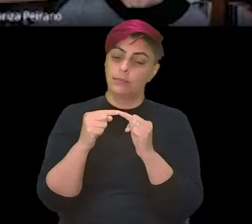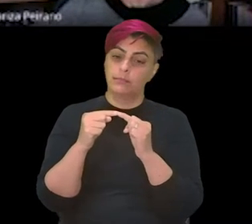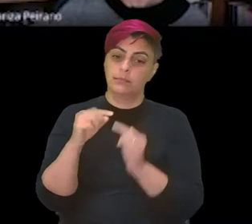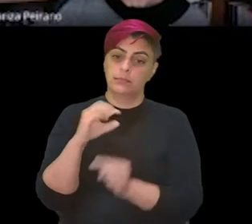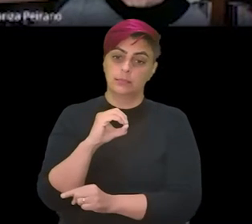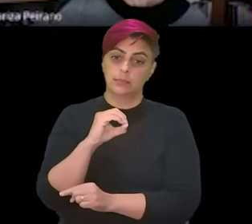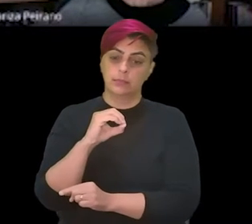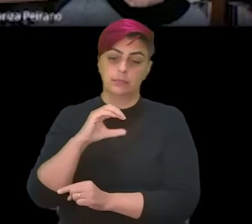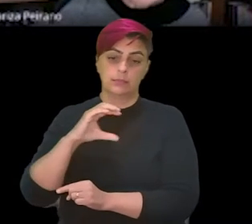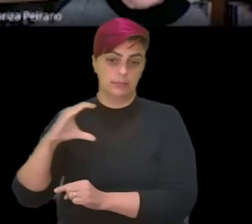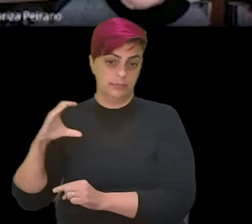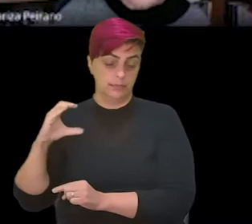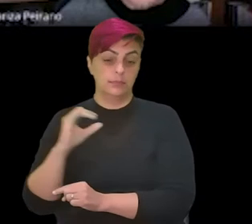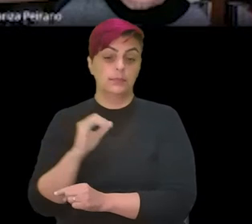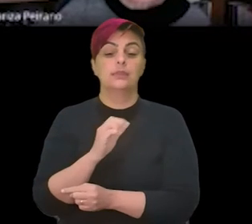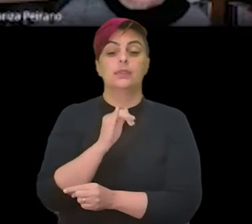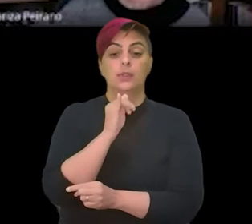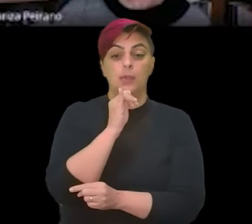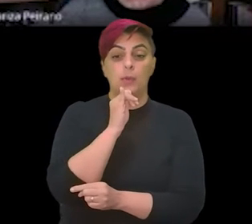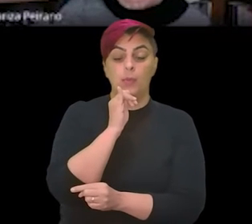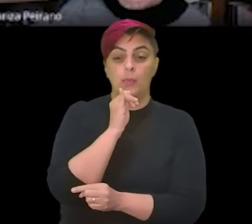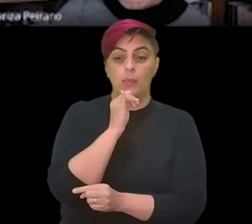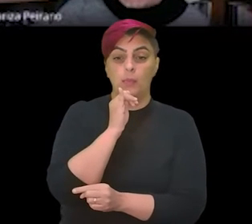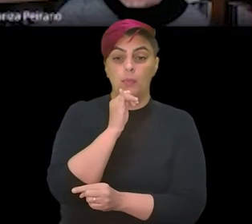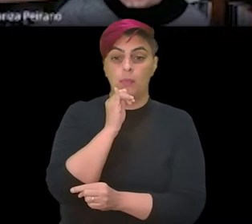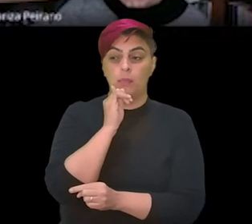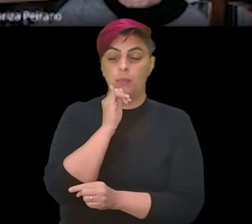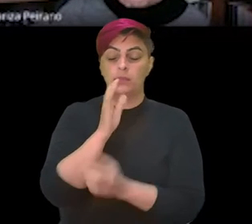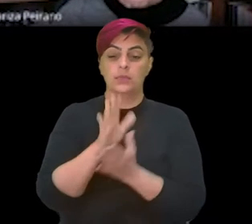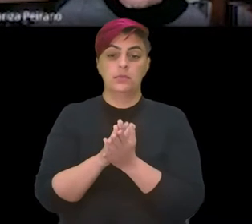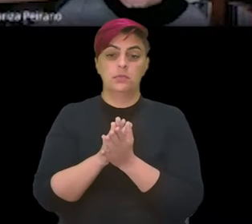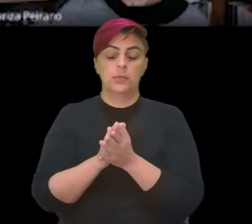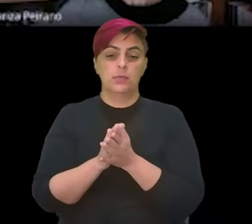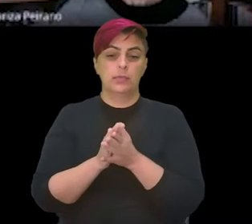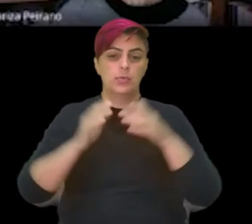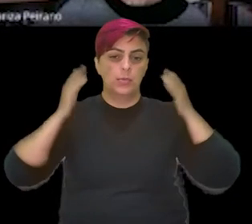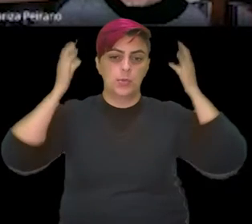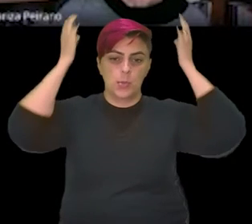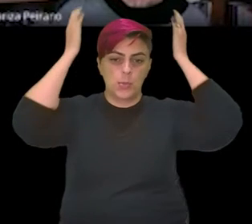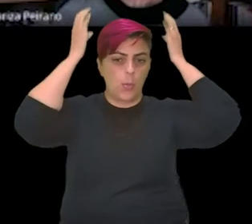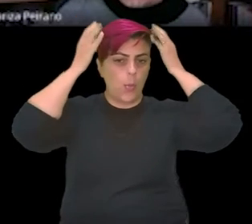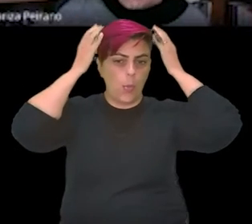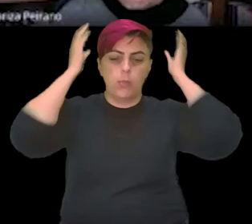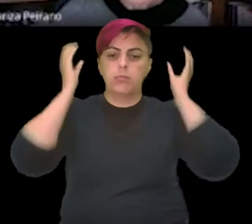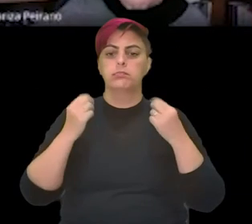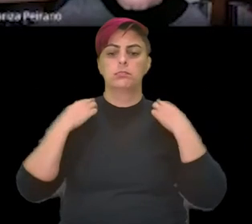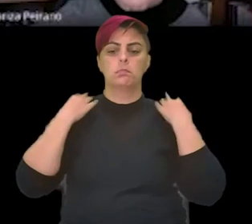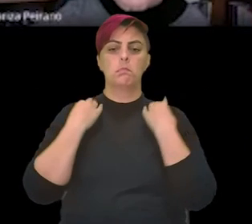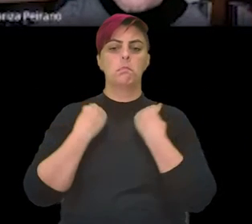exemplo das joias da coroa britânica, que são feias, pesadas, mas valiosas